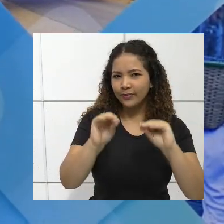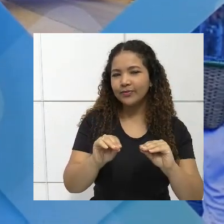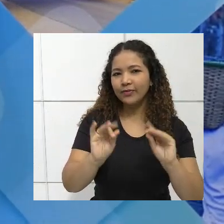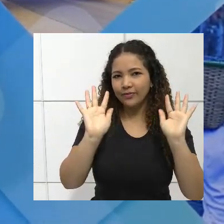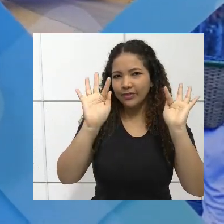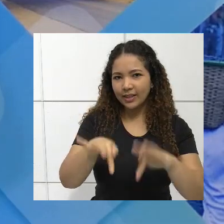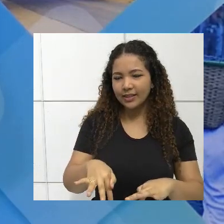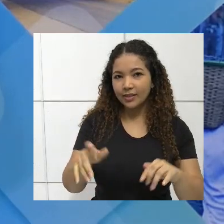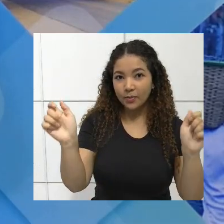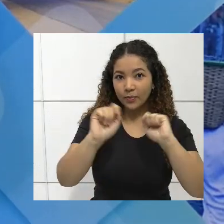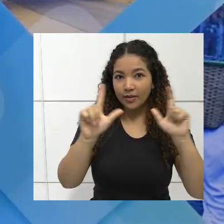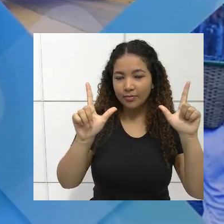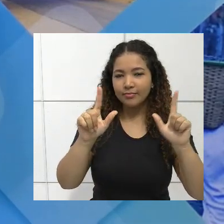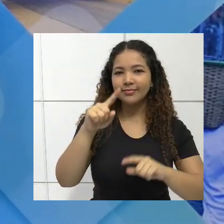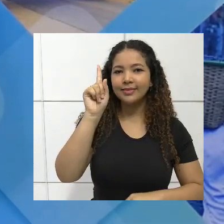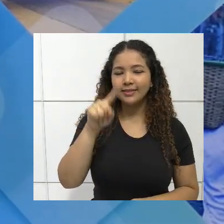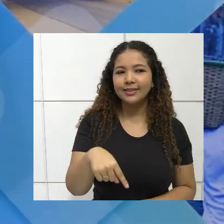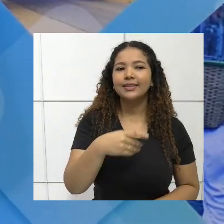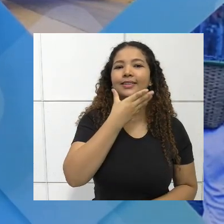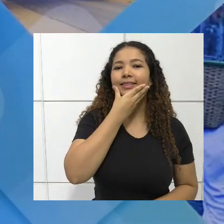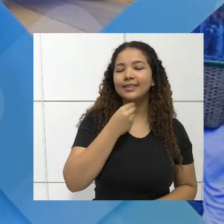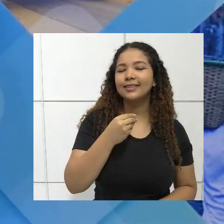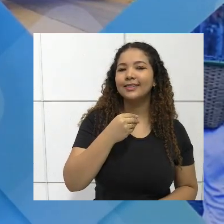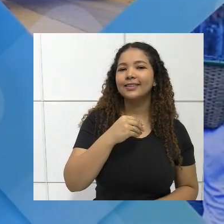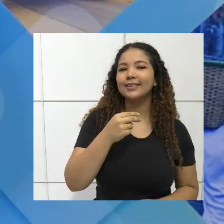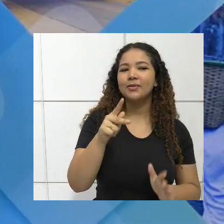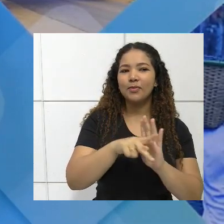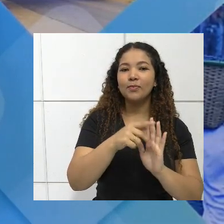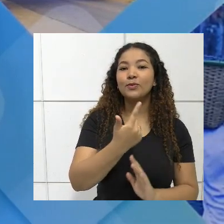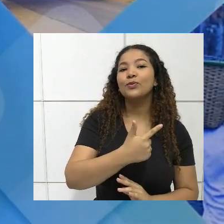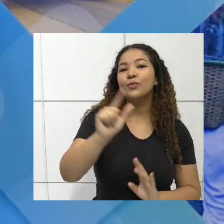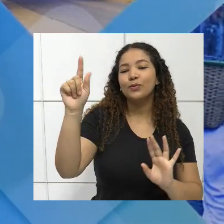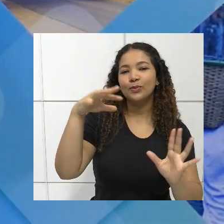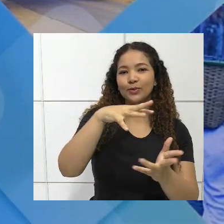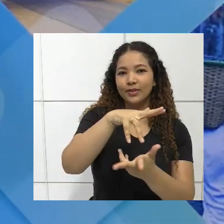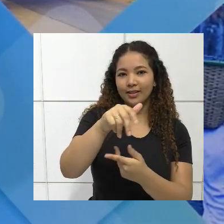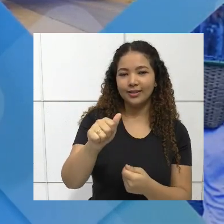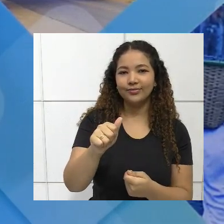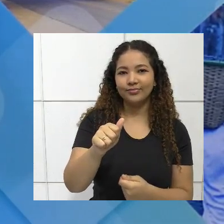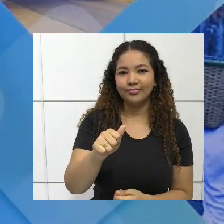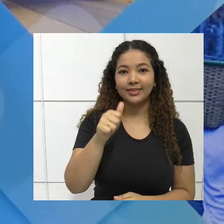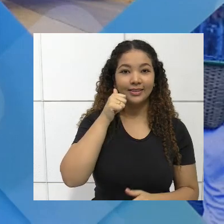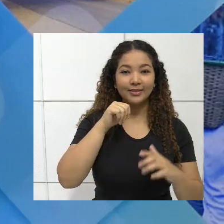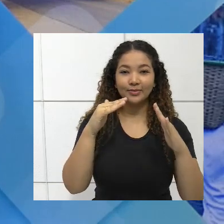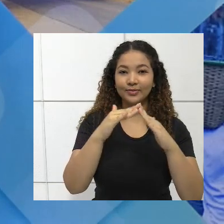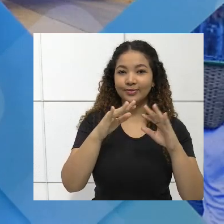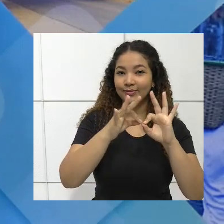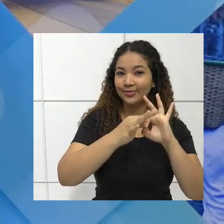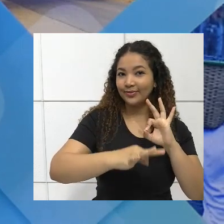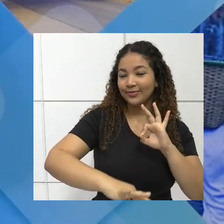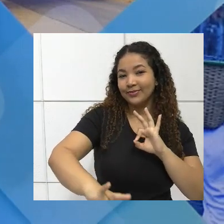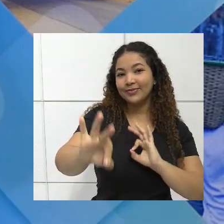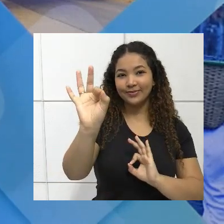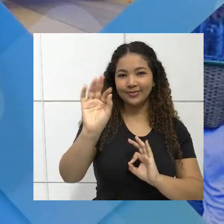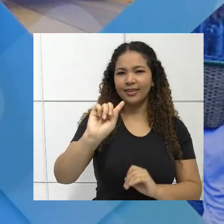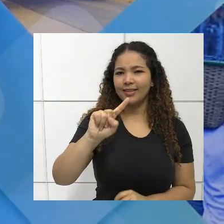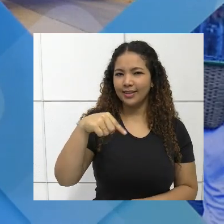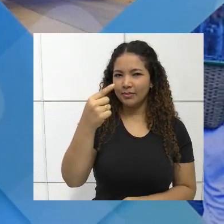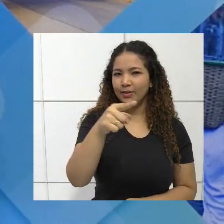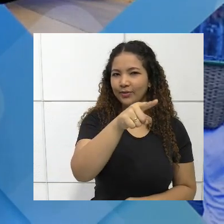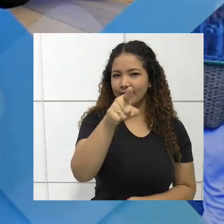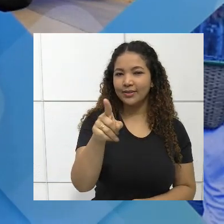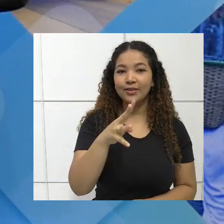cantando aqui? Só sei que é uma atração internacional, ela mora muito distante. Então daqui a pouquinho